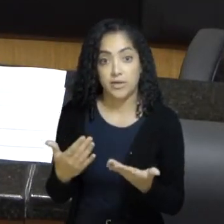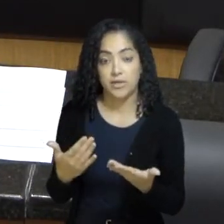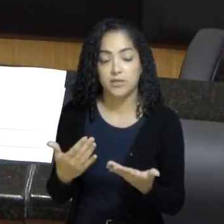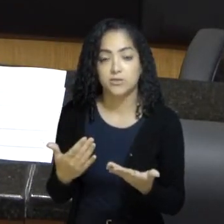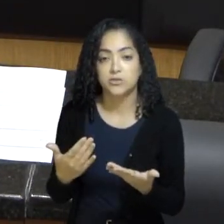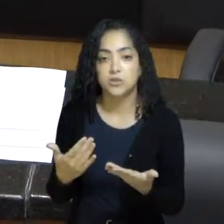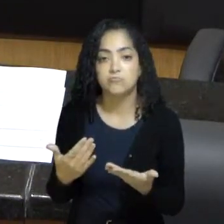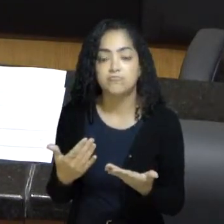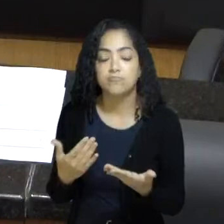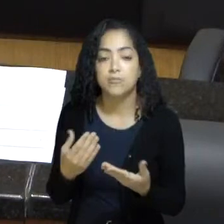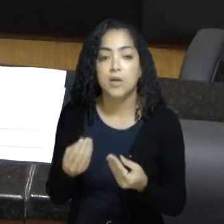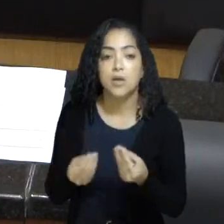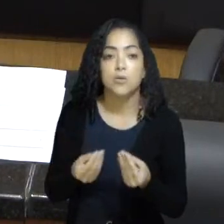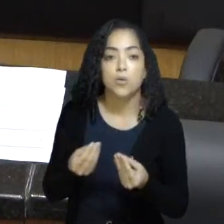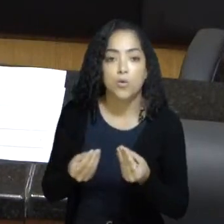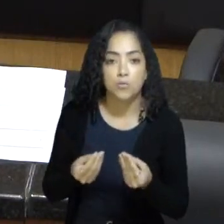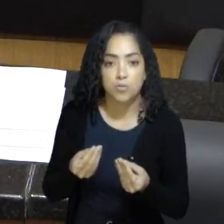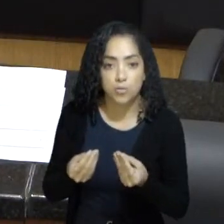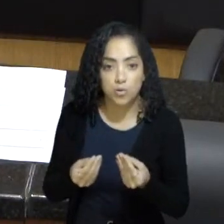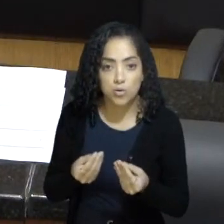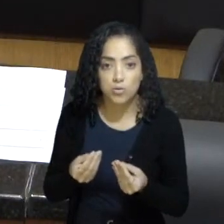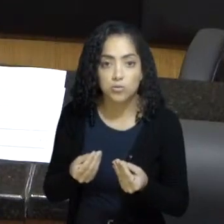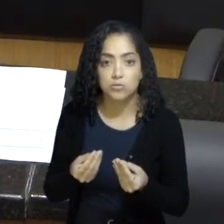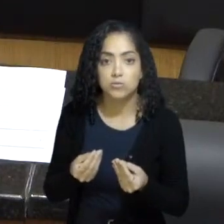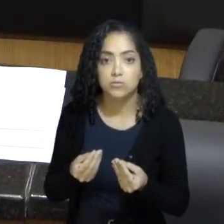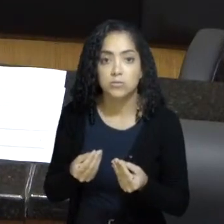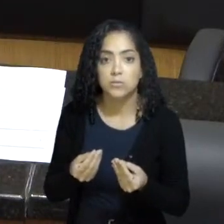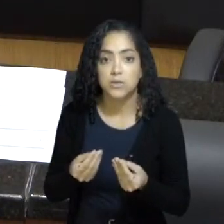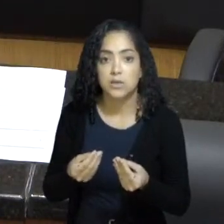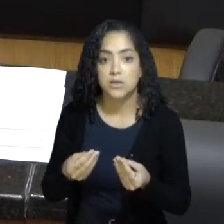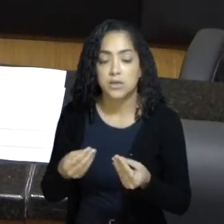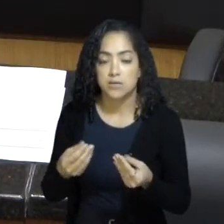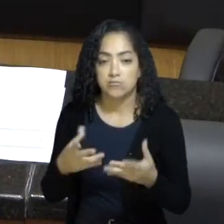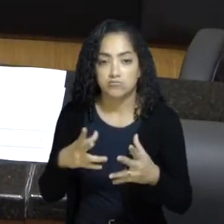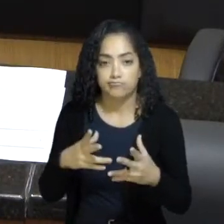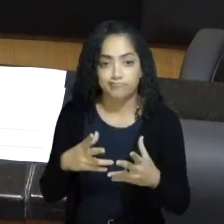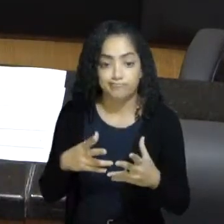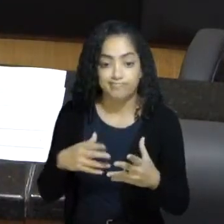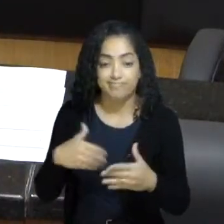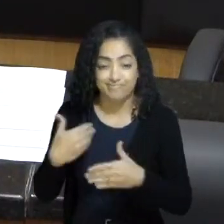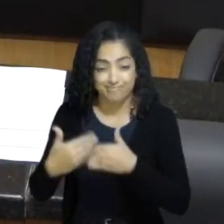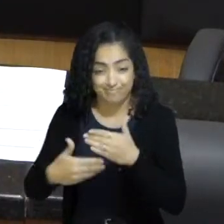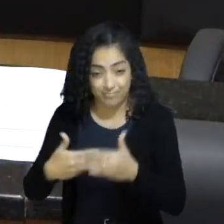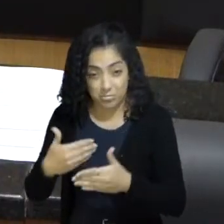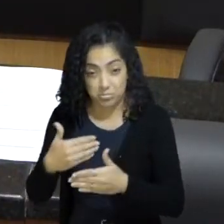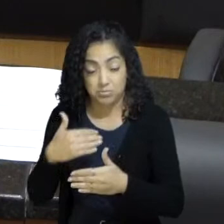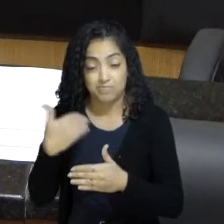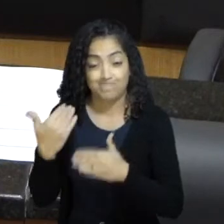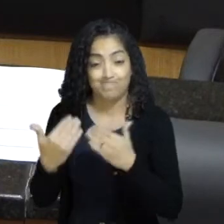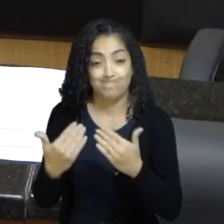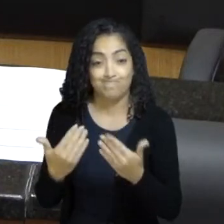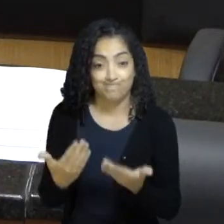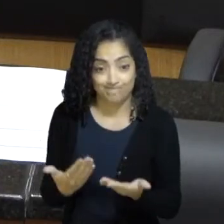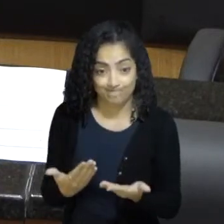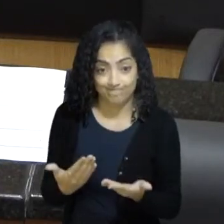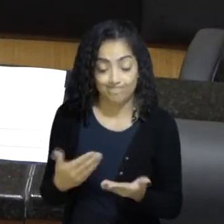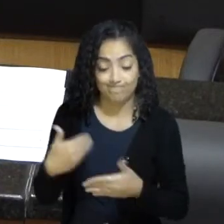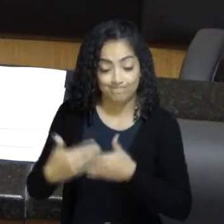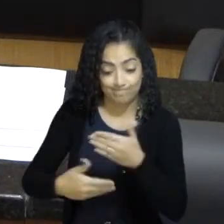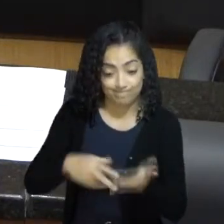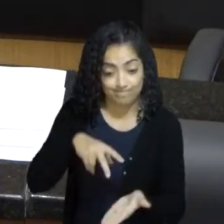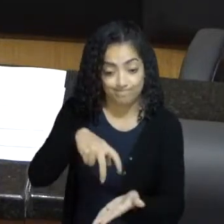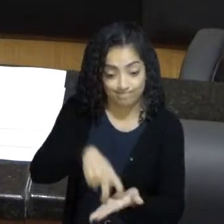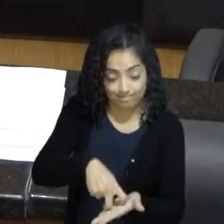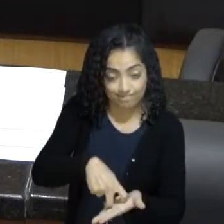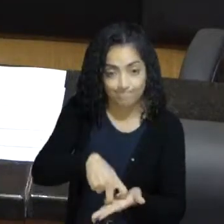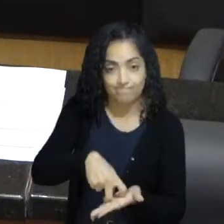tá e uma carcaça que virá se adubo é assim que tem que ser para nós corrigirmos tá